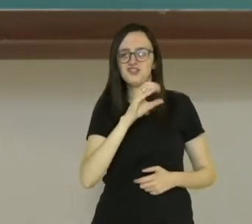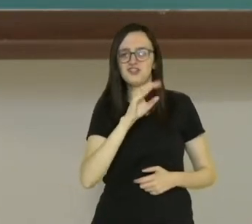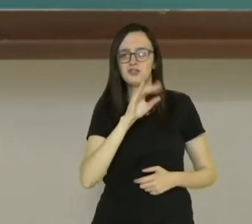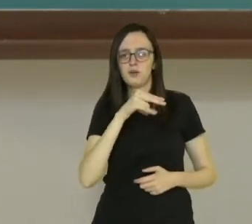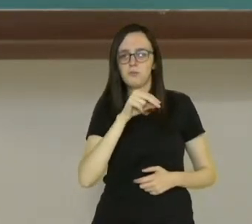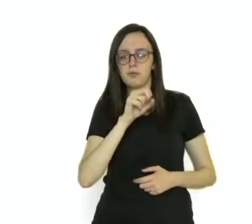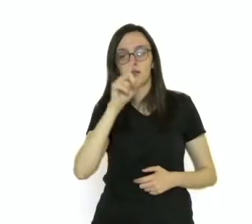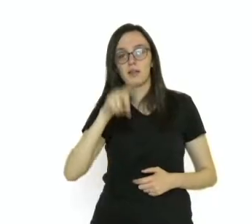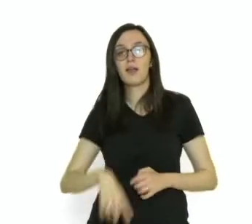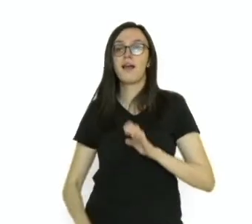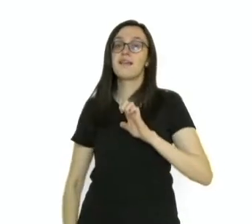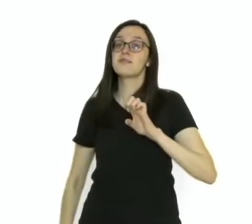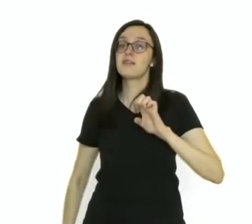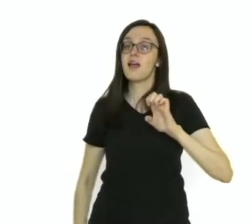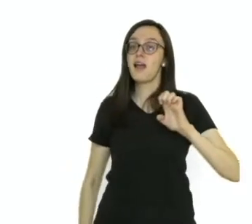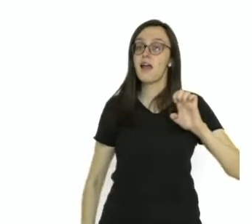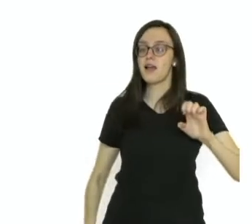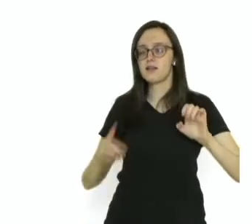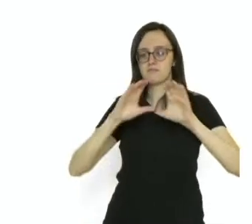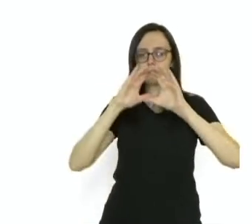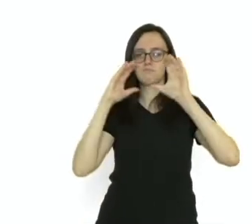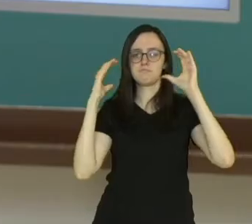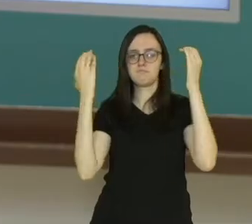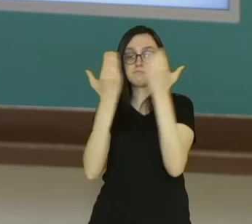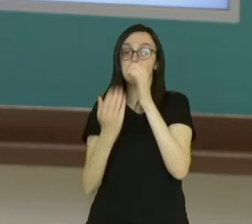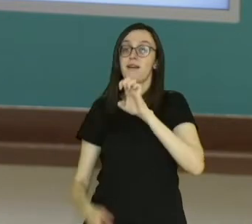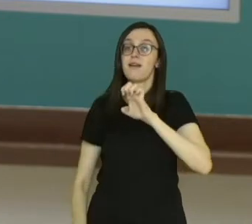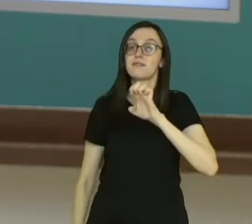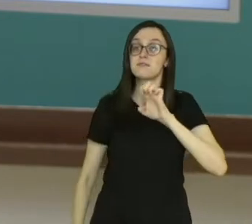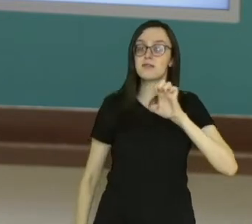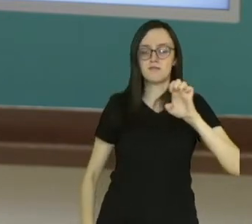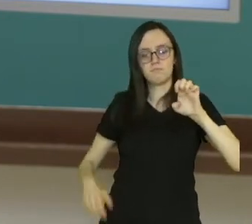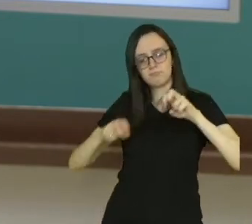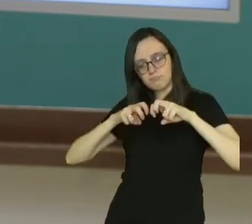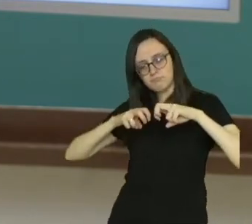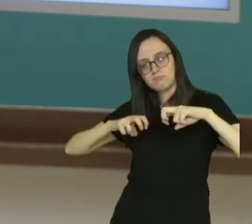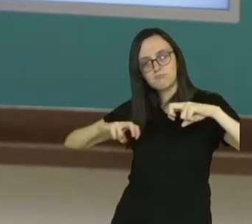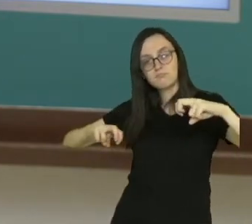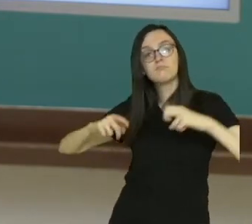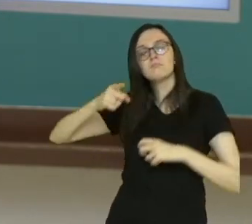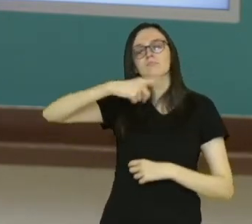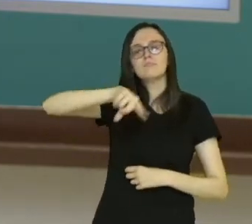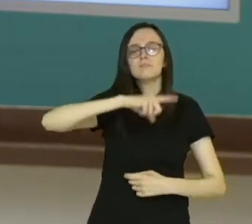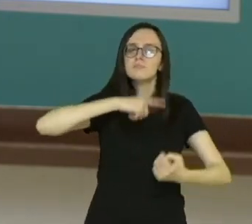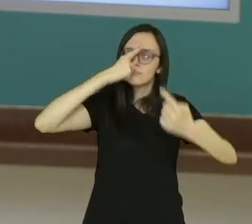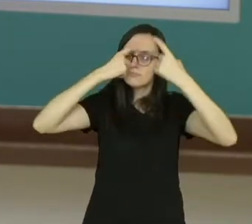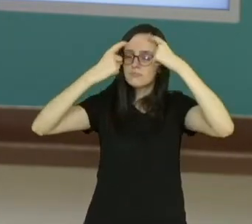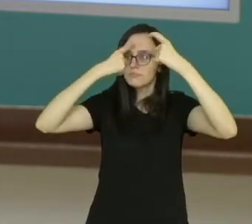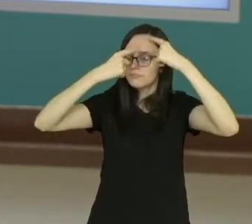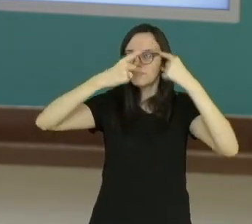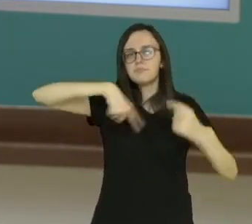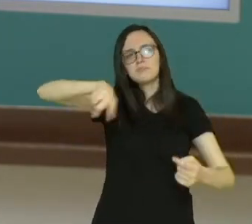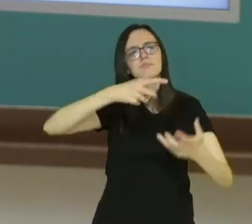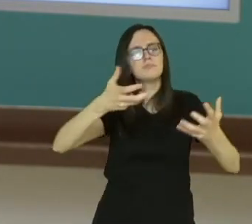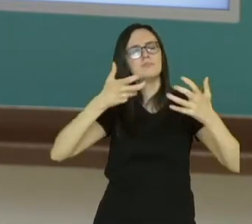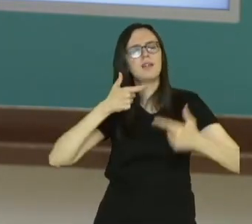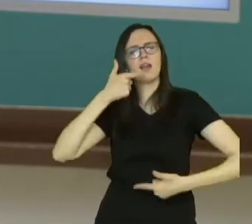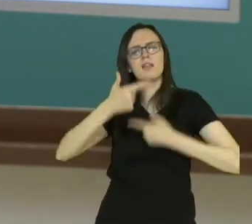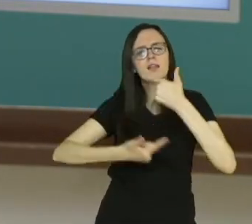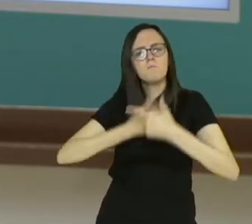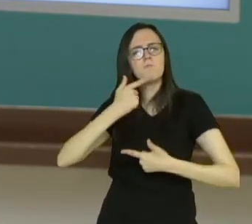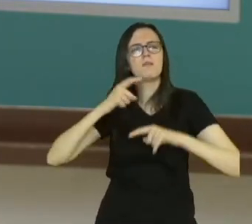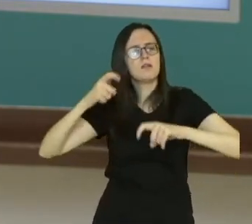sentavam do lado esquerdo ali dessa Convenção Nacional, tinham ideias que queriam os trabalhadores,